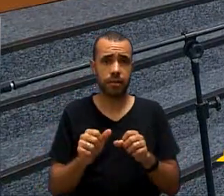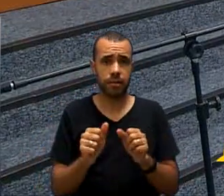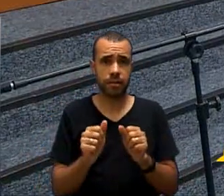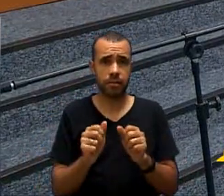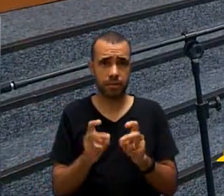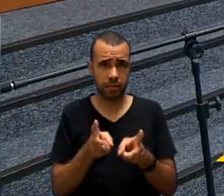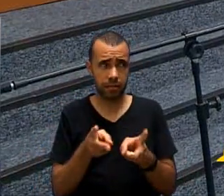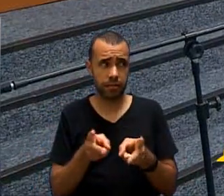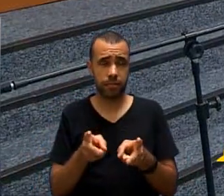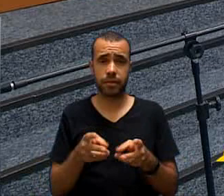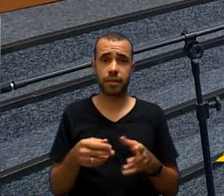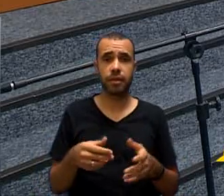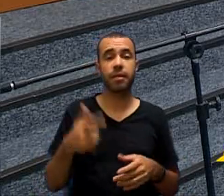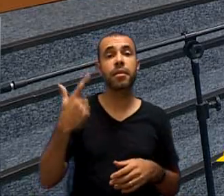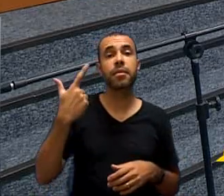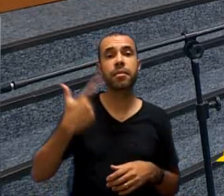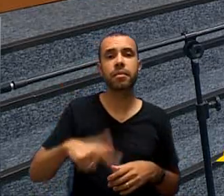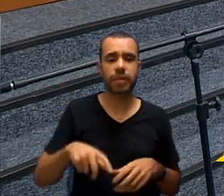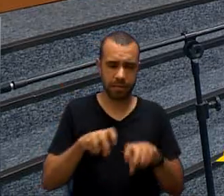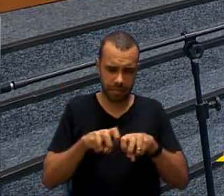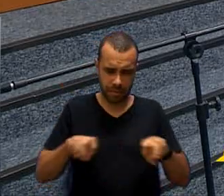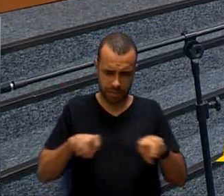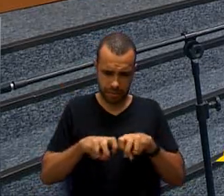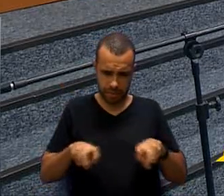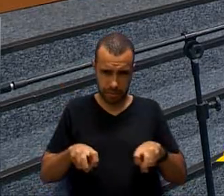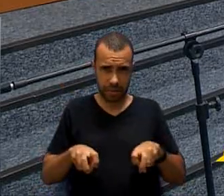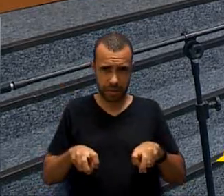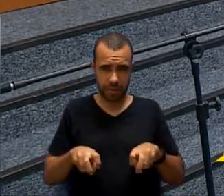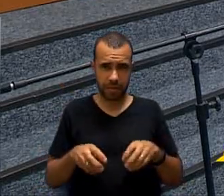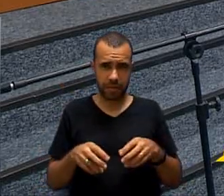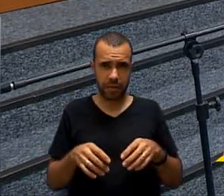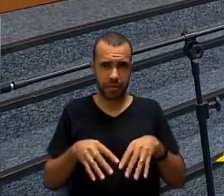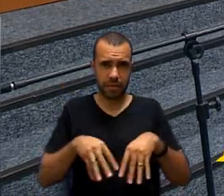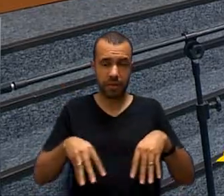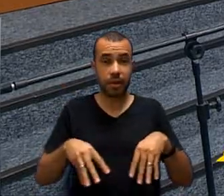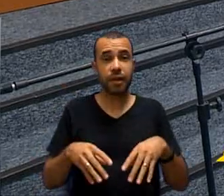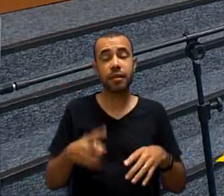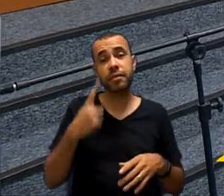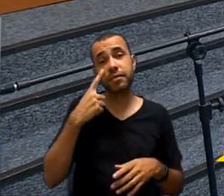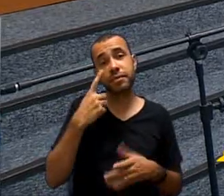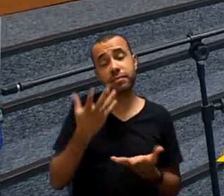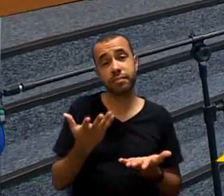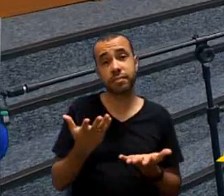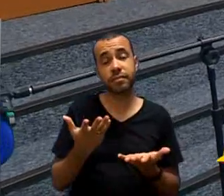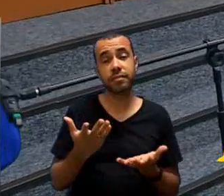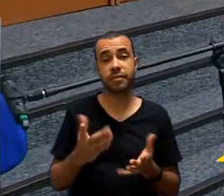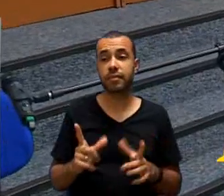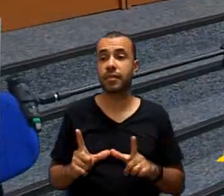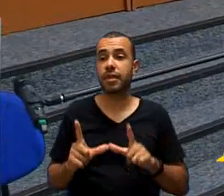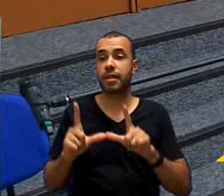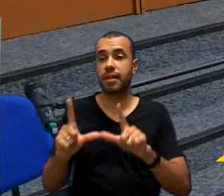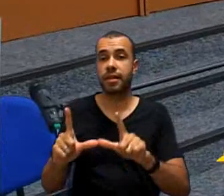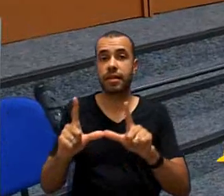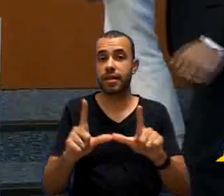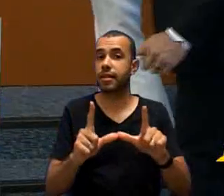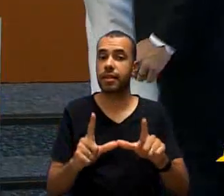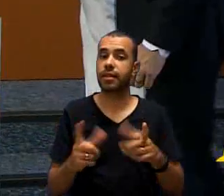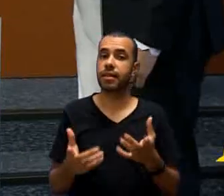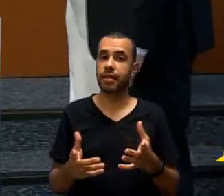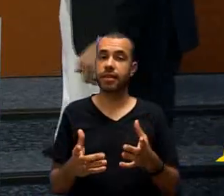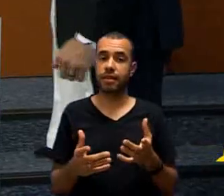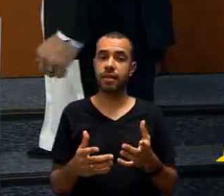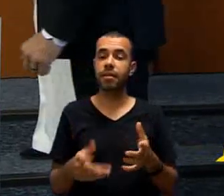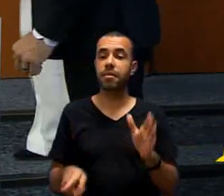também o representante, os componentes da mesa principal venham para cá, porque agora nós vamos, fazer a entrega de certificados